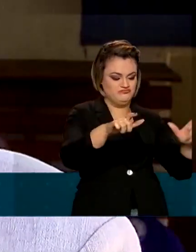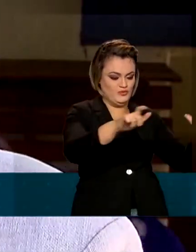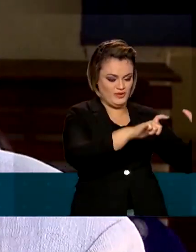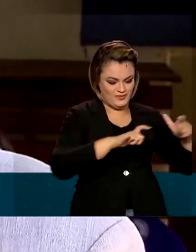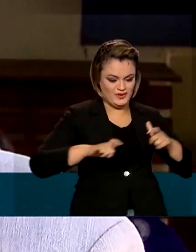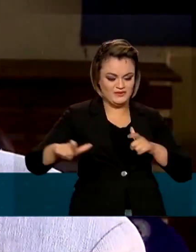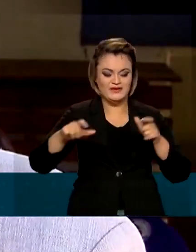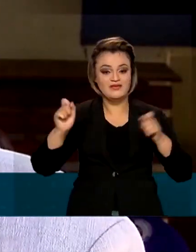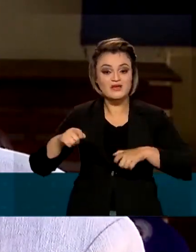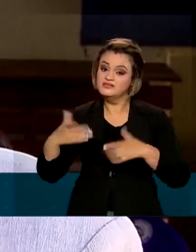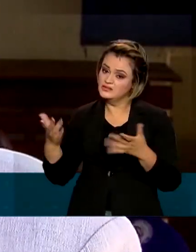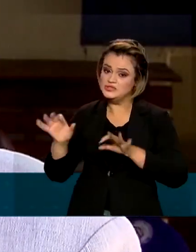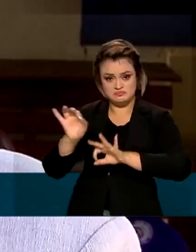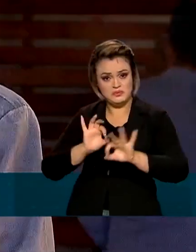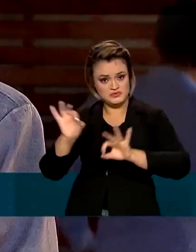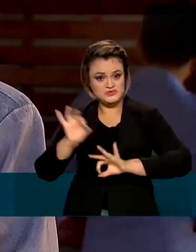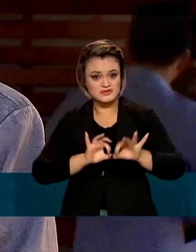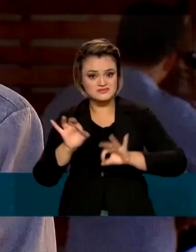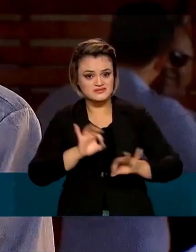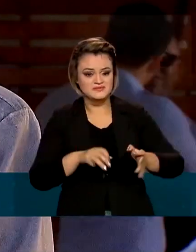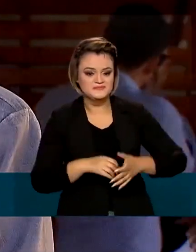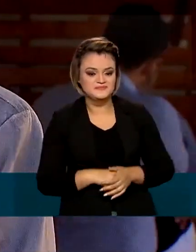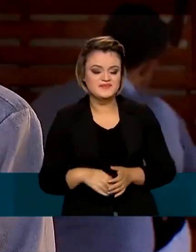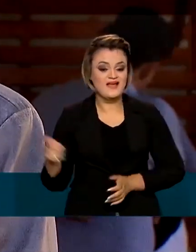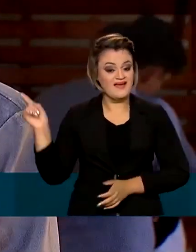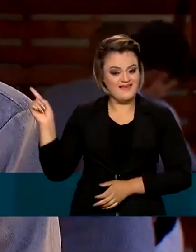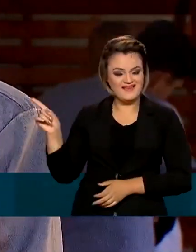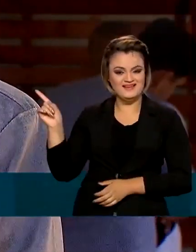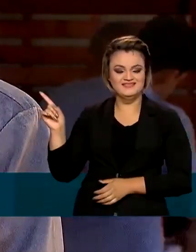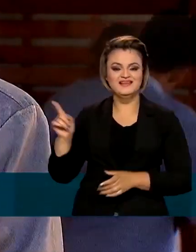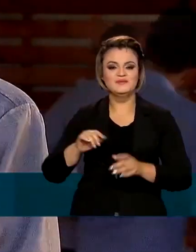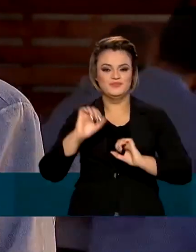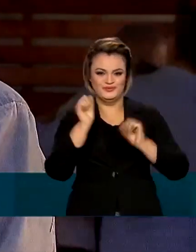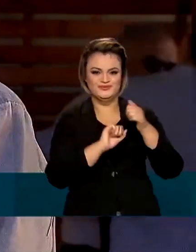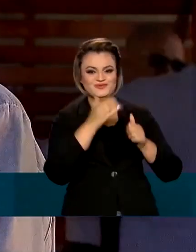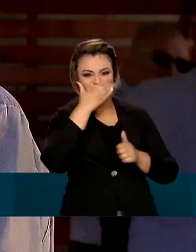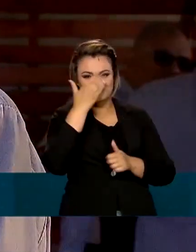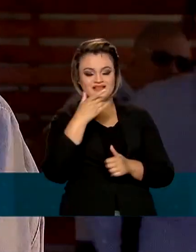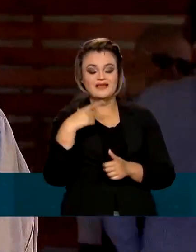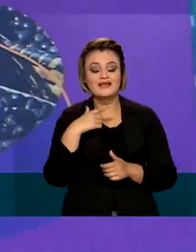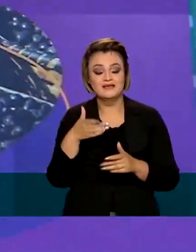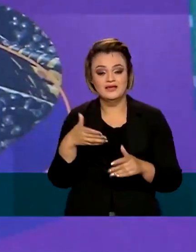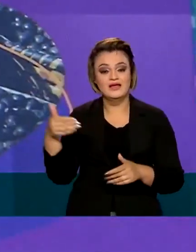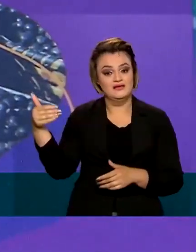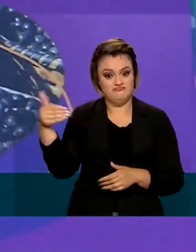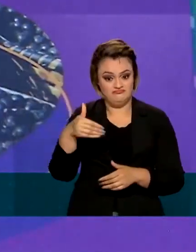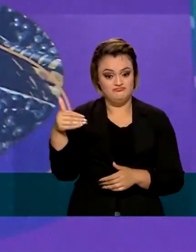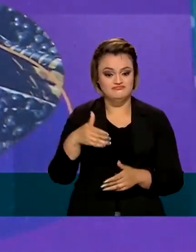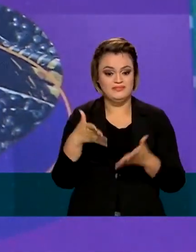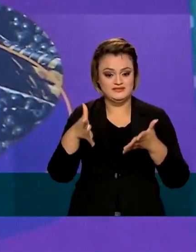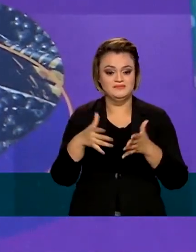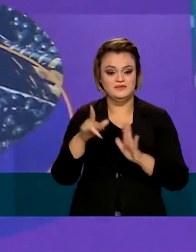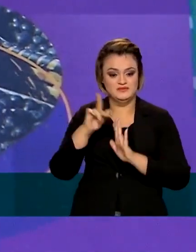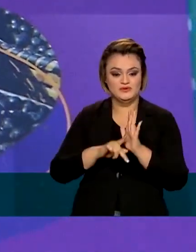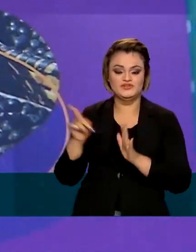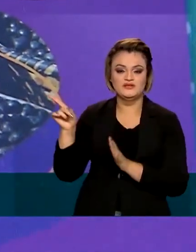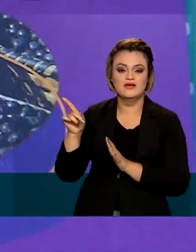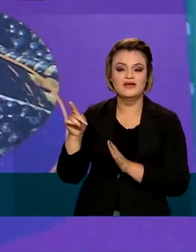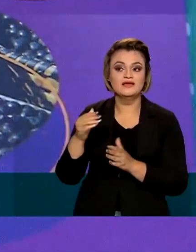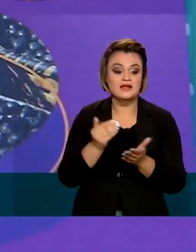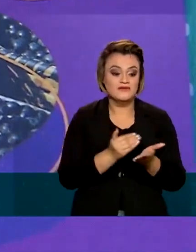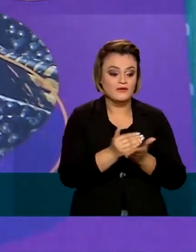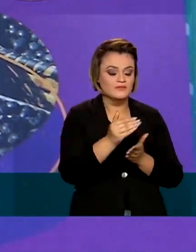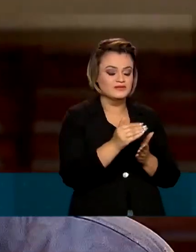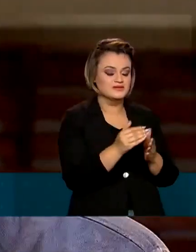vamos fazer isso organizado, planejado. Esse produtor de frutas participa do projeto e vai começar o plantio